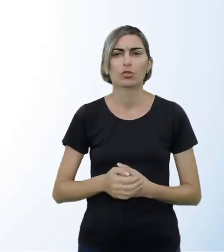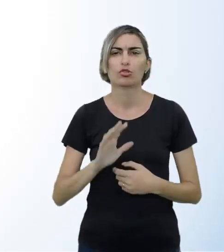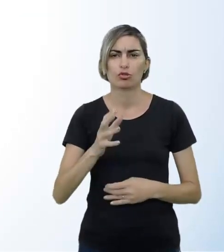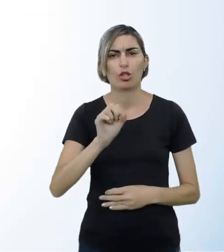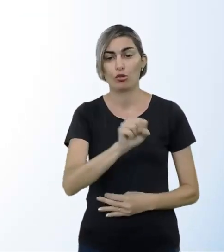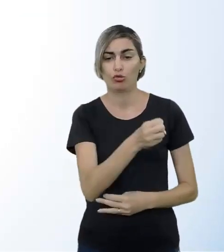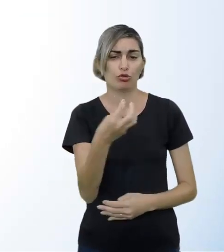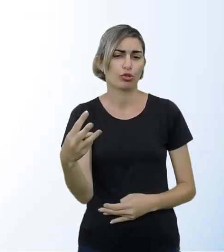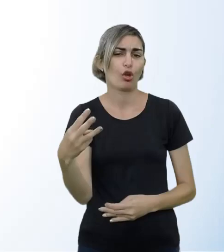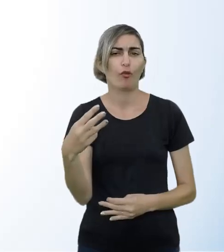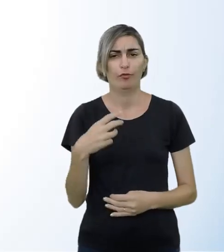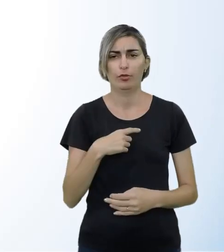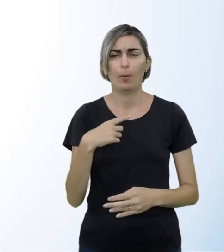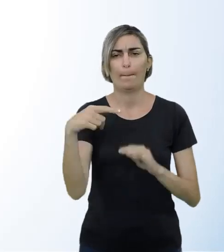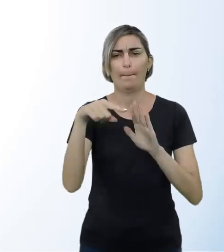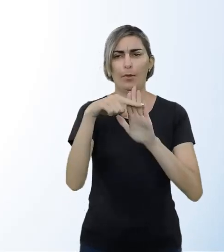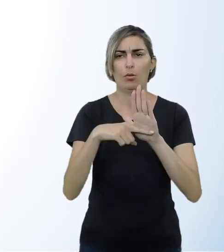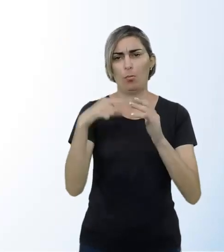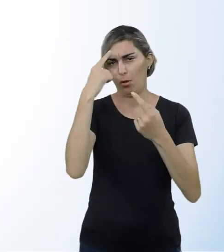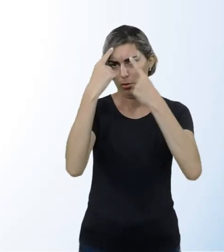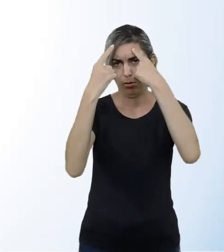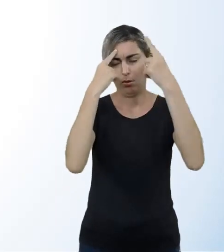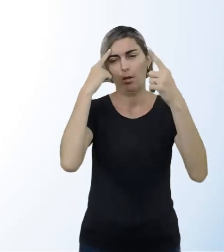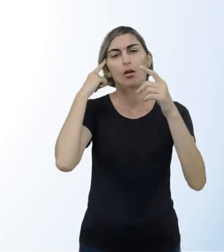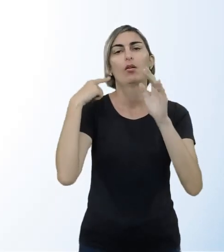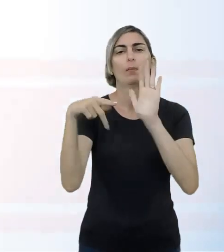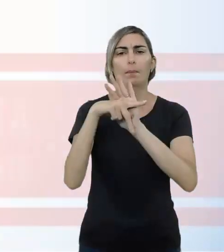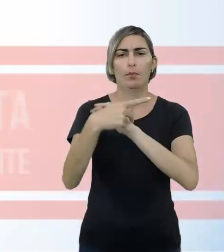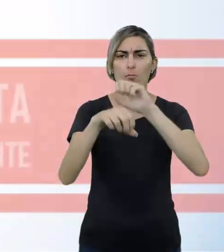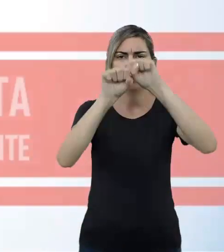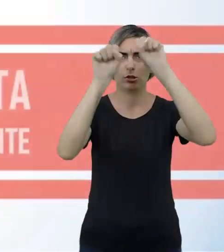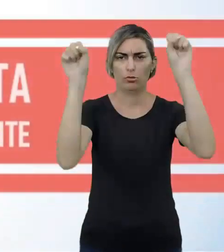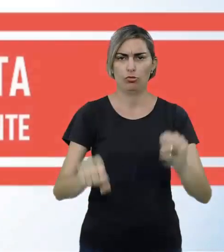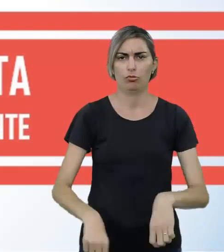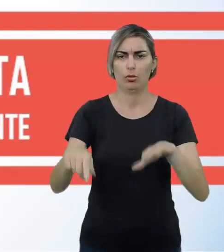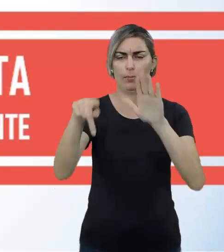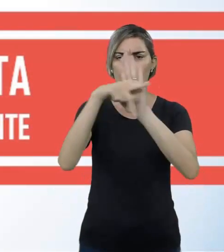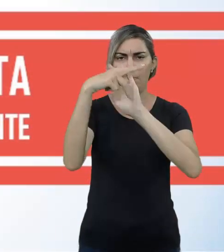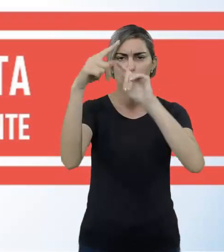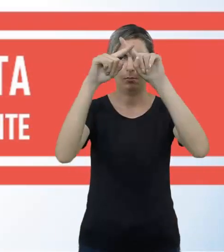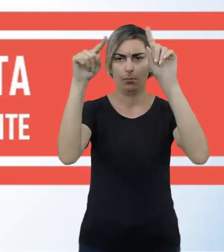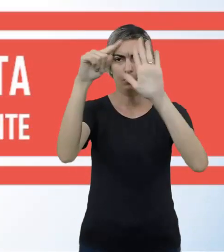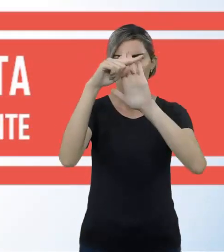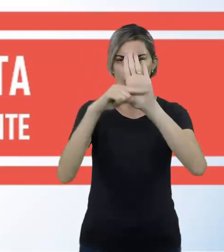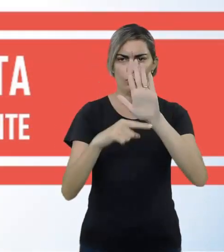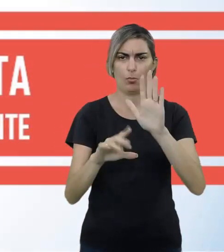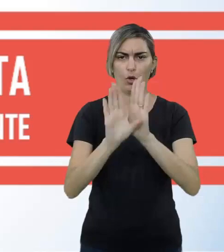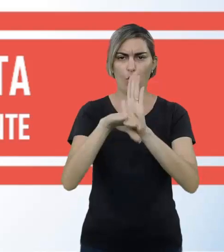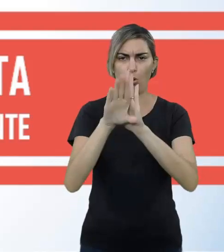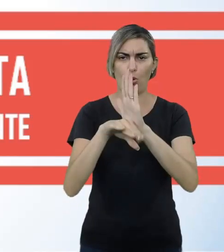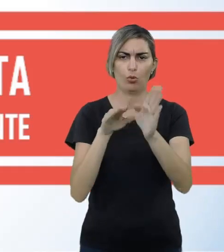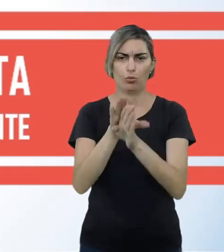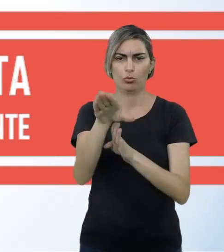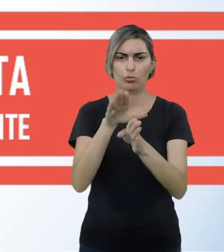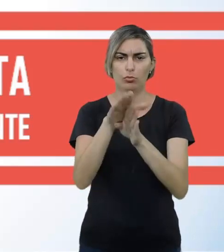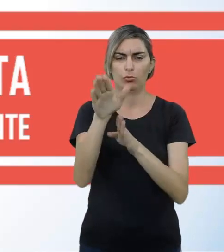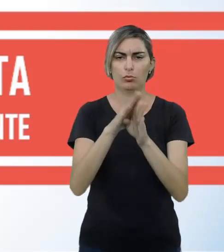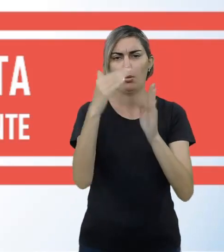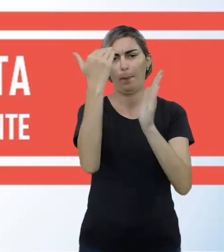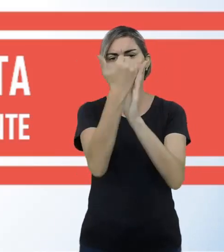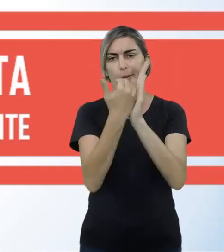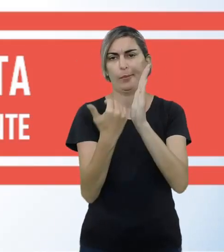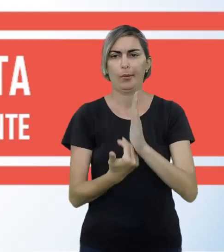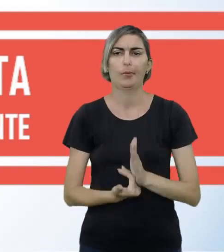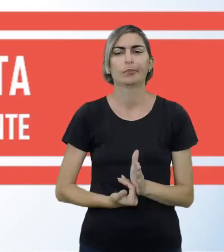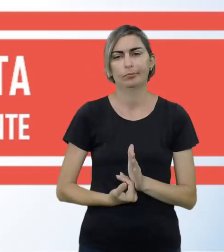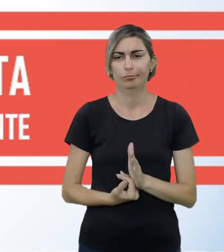Já o seu software ele é programado com IDE própria, ou seja, tem um sistema de programação próprio onde você escreve o código com instruções para serem executadas pelo